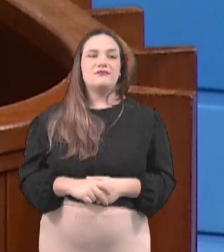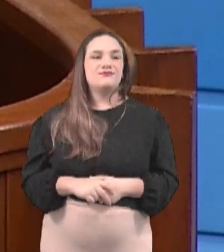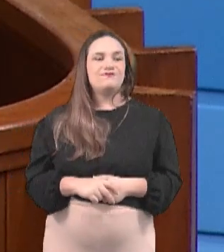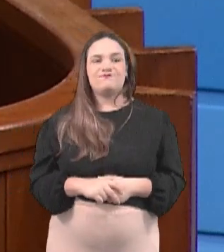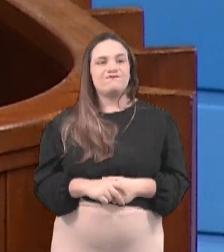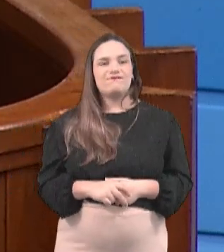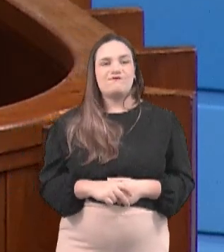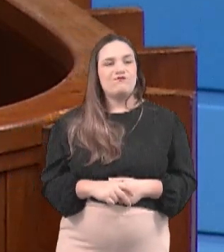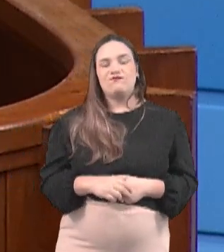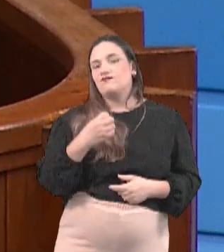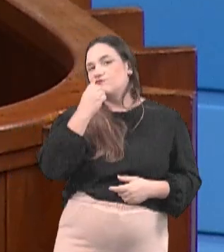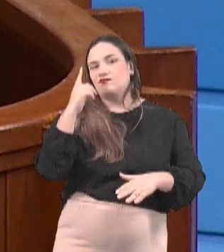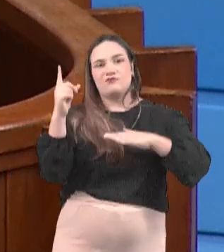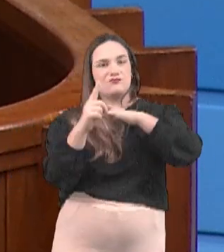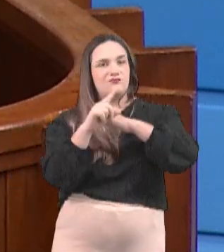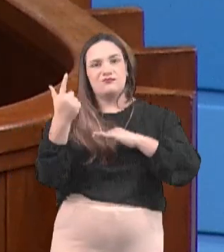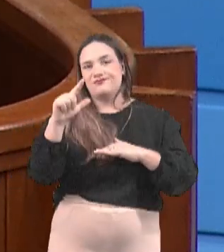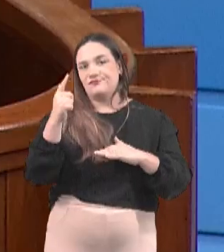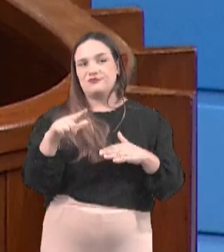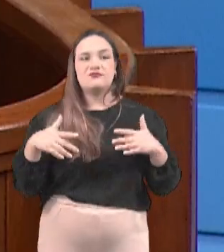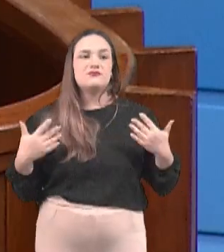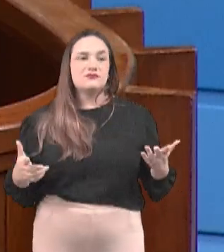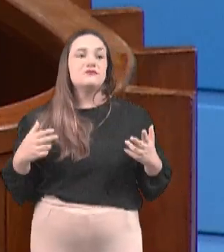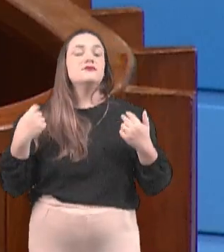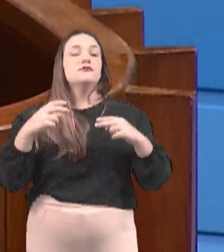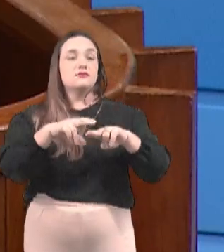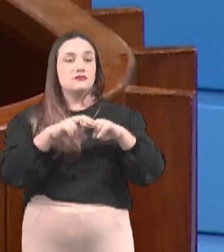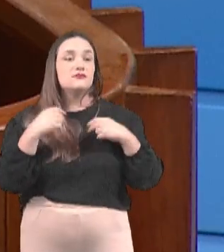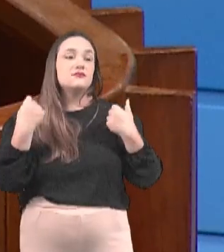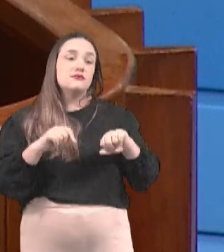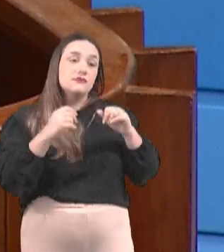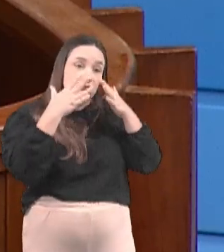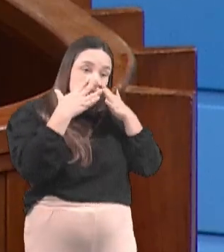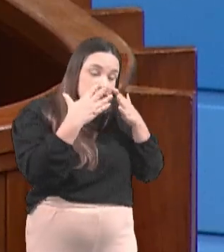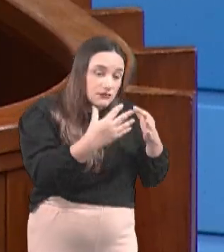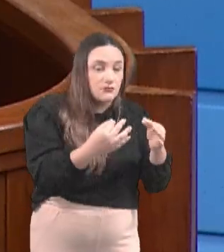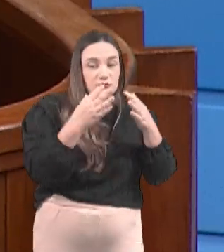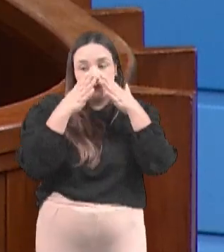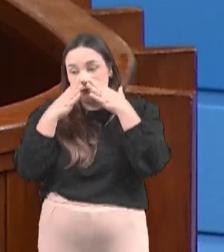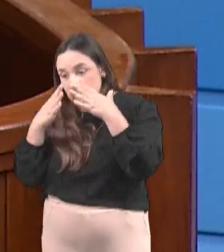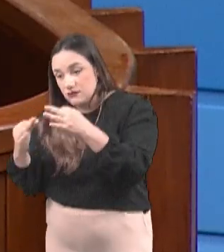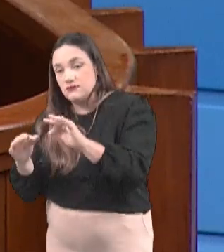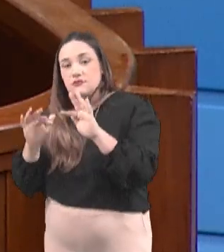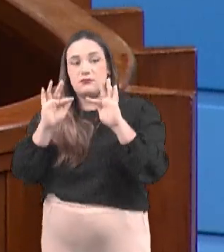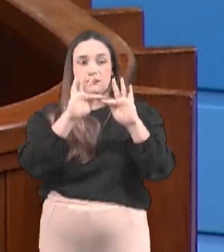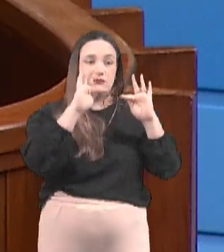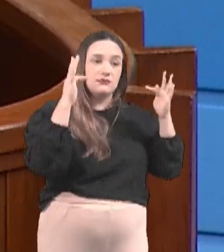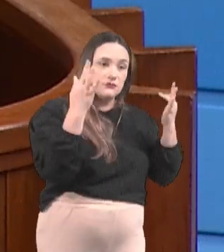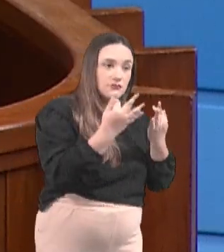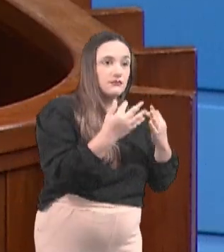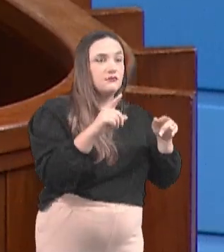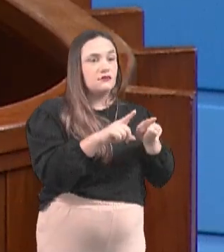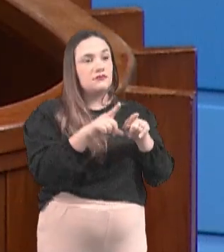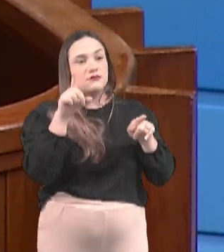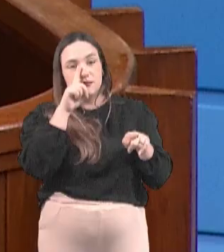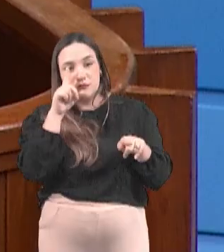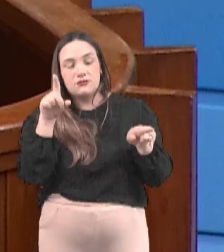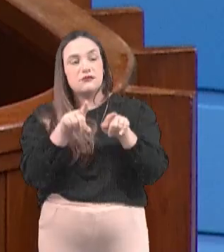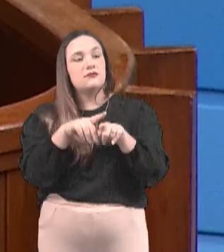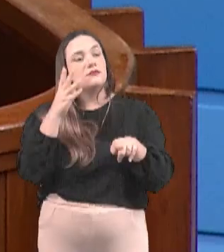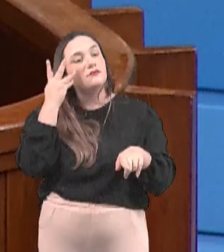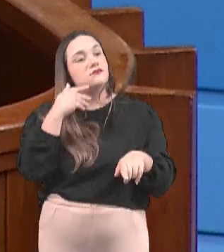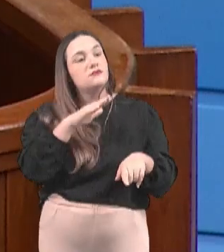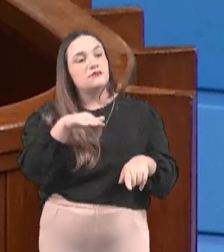estão sendo atendidas. Então, nós precisamos ter um olhar cuidadoso para essas famílias, para essas mães, para essas